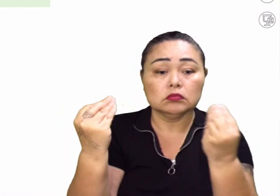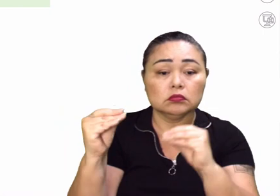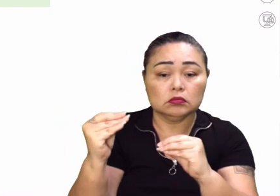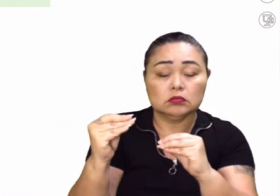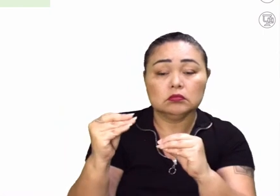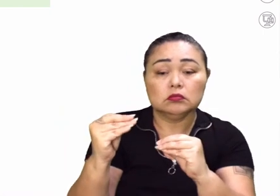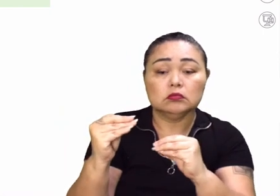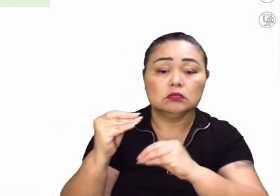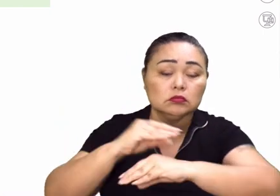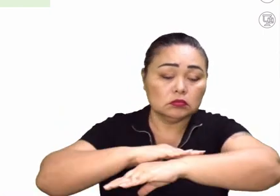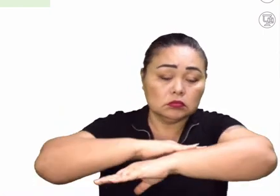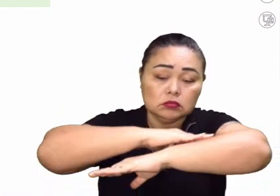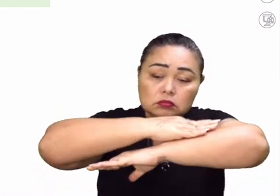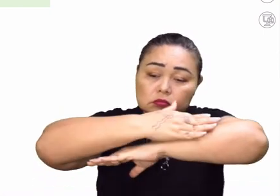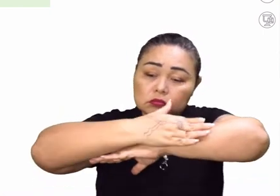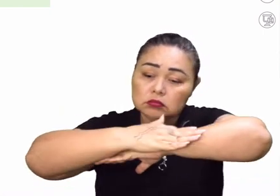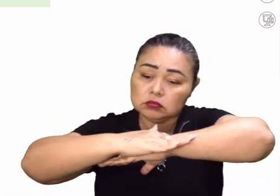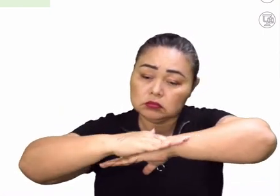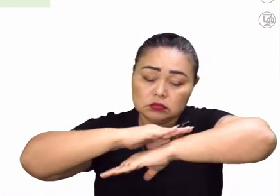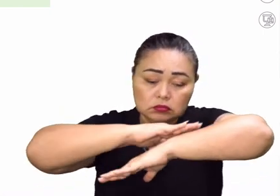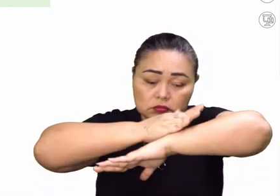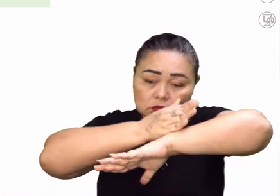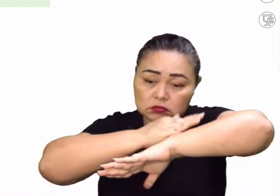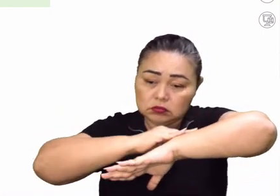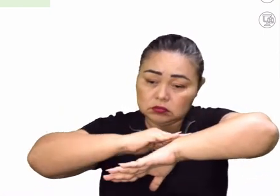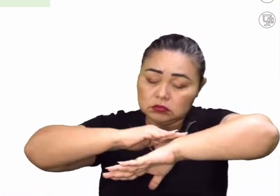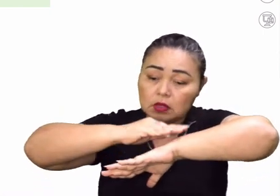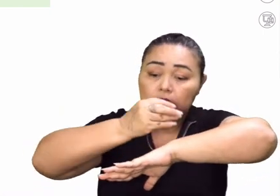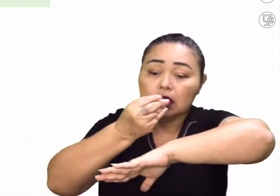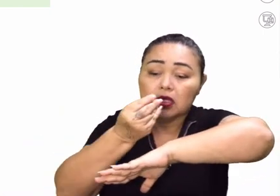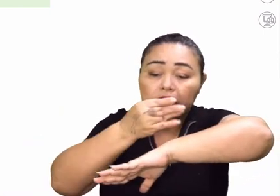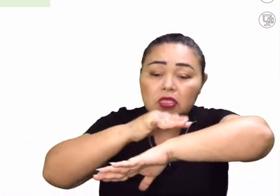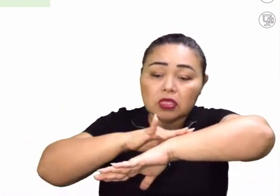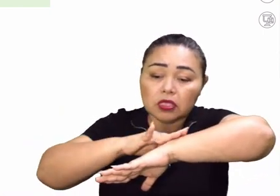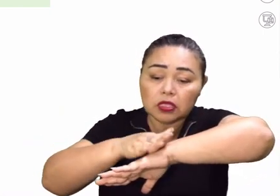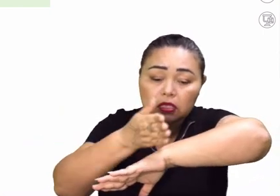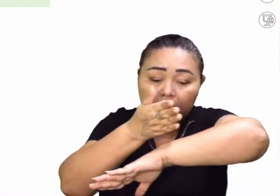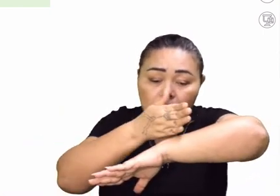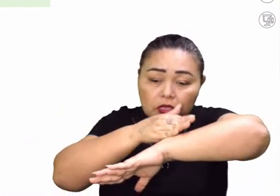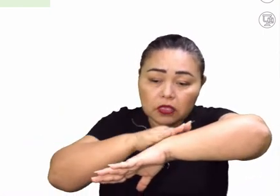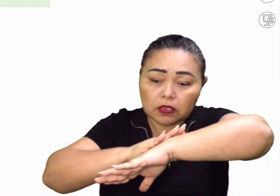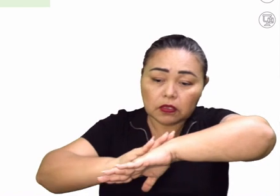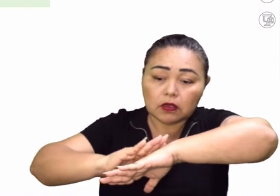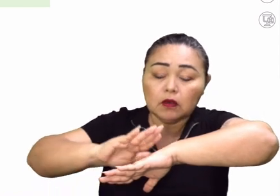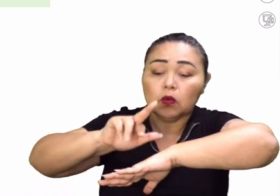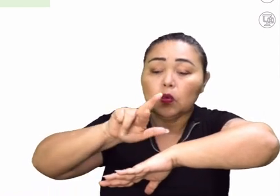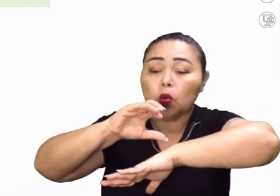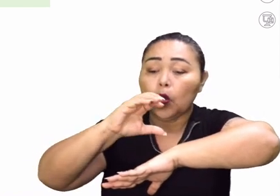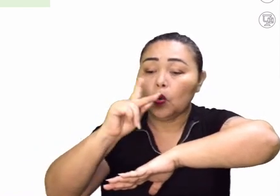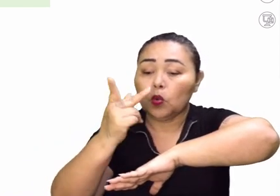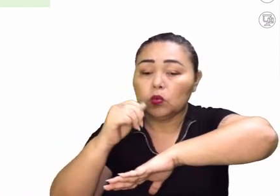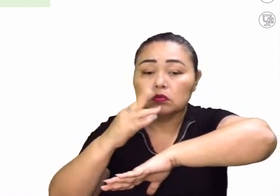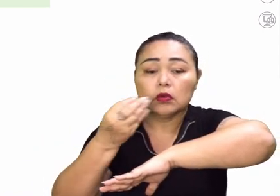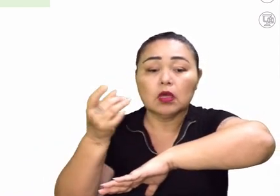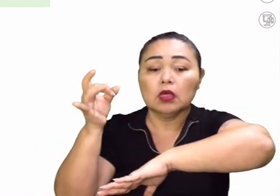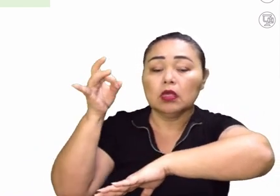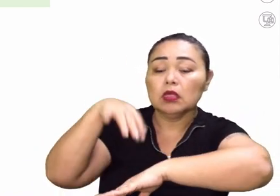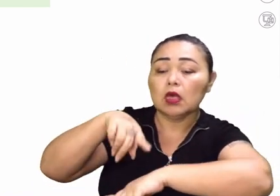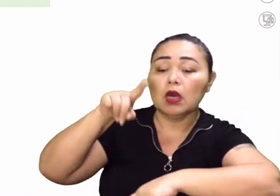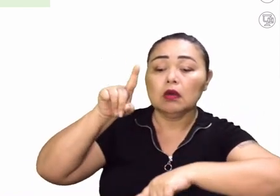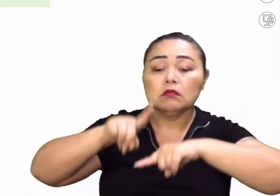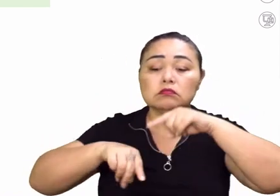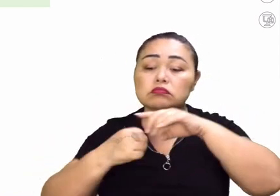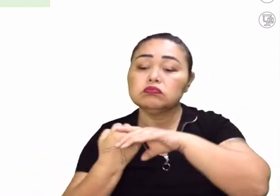por camada de sedimentos proveniente de desgaste das rochas além das rochas galera organismo vegetais